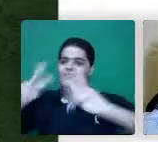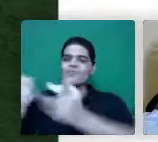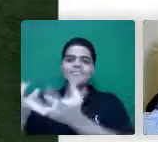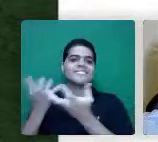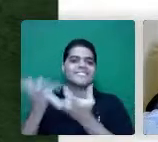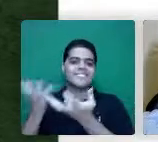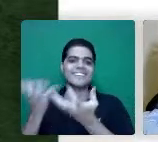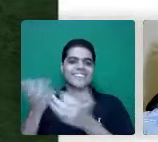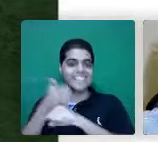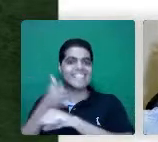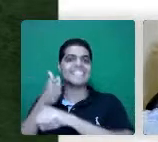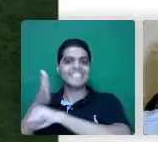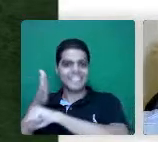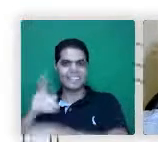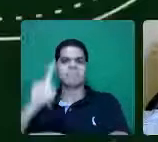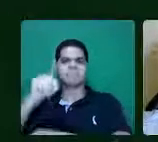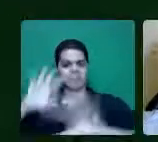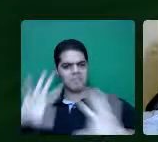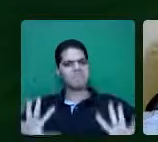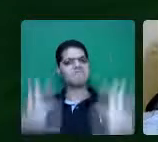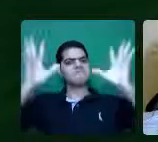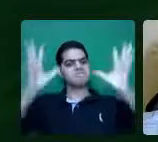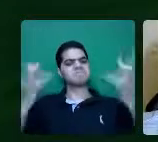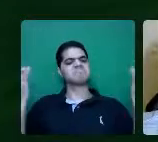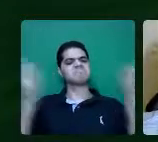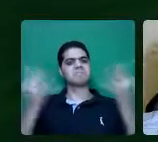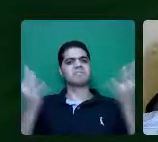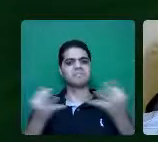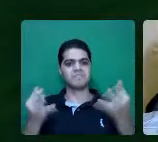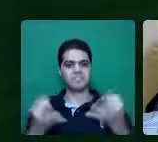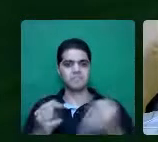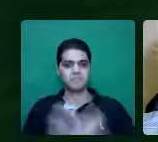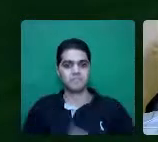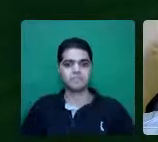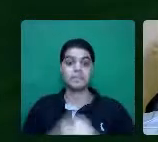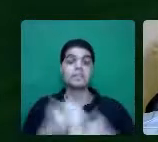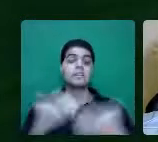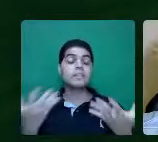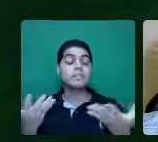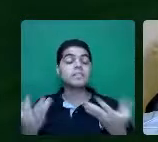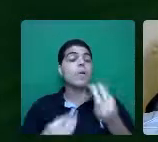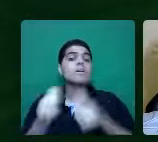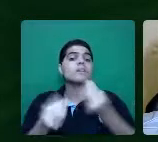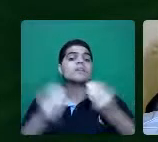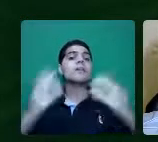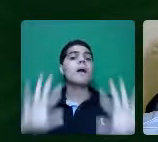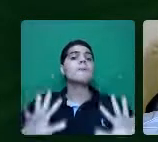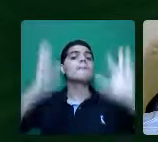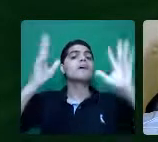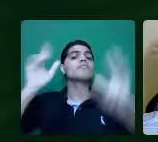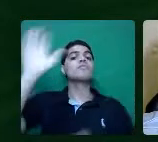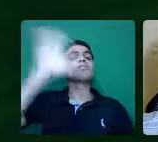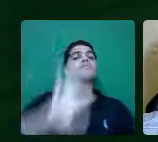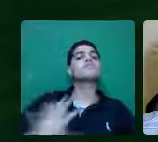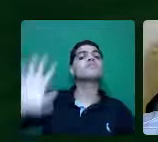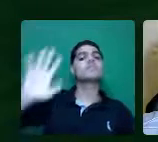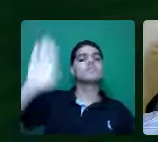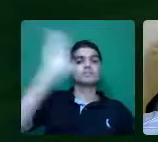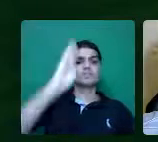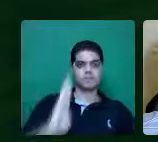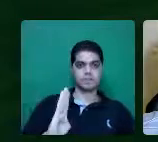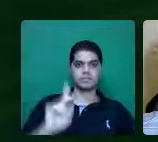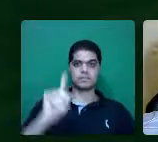porque realmente é um evento muito bacana. Então, o que é a Maratona Territórios do Brasil? É uma maratona